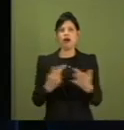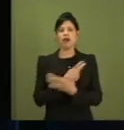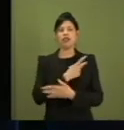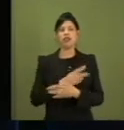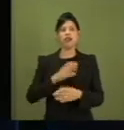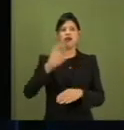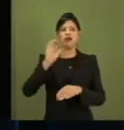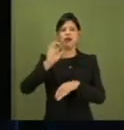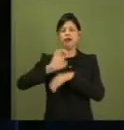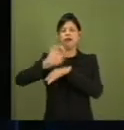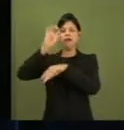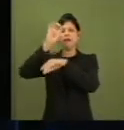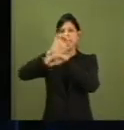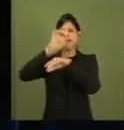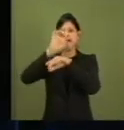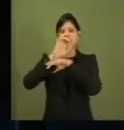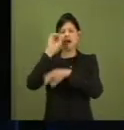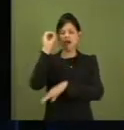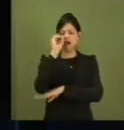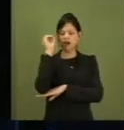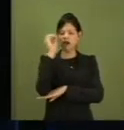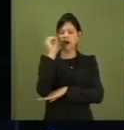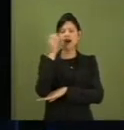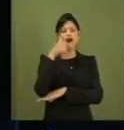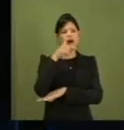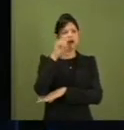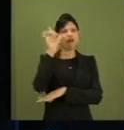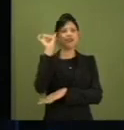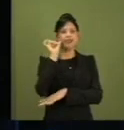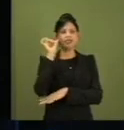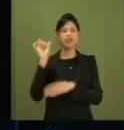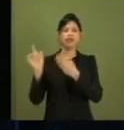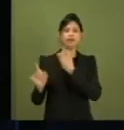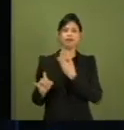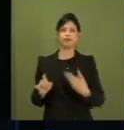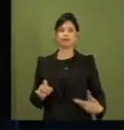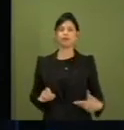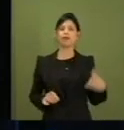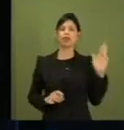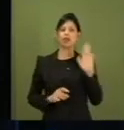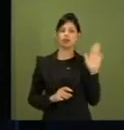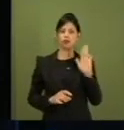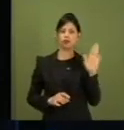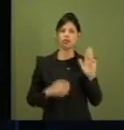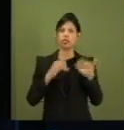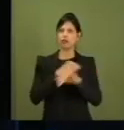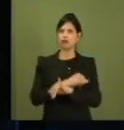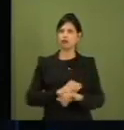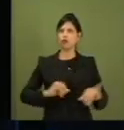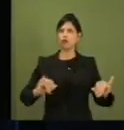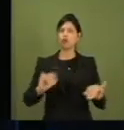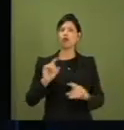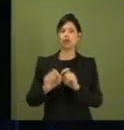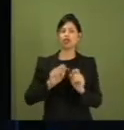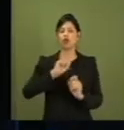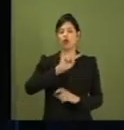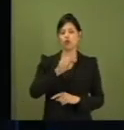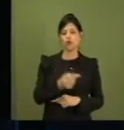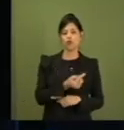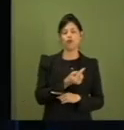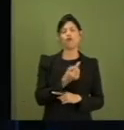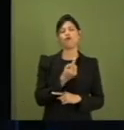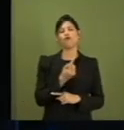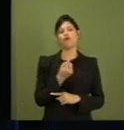às enchentes. No dia de ontem, o presidente Lula anunciou a liberação de mais 1,5 bilhões